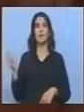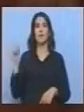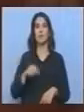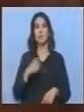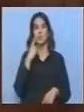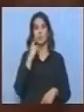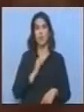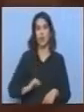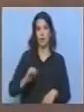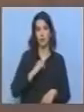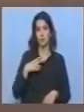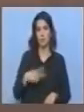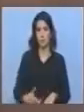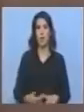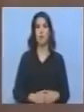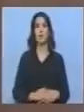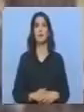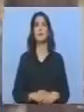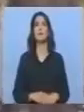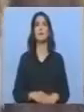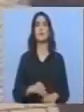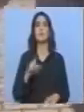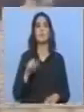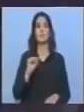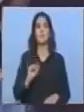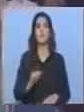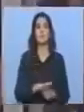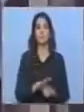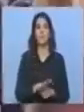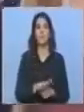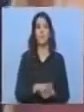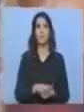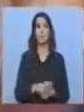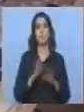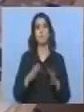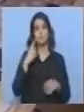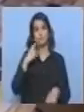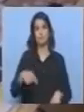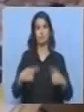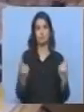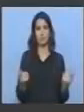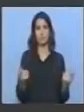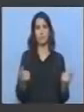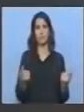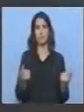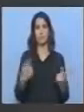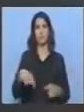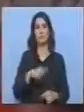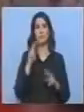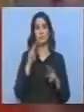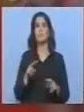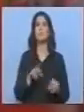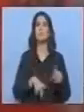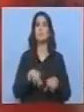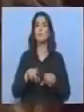a nossa, e é, de alguma forma, para essa realidade que as universidades têm que projetar. Quando nós olhamos para a